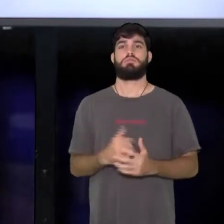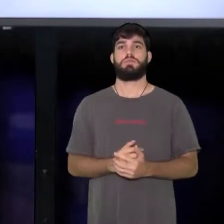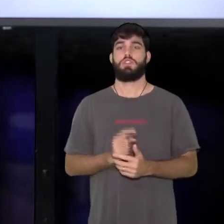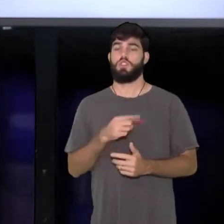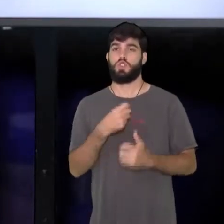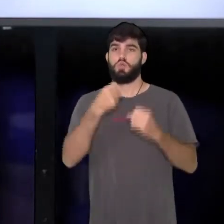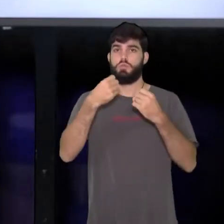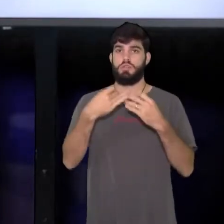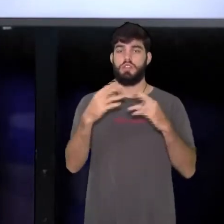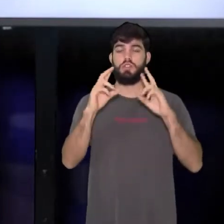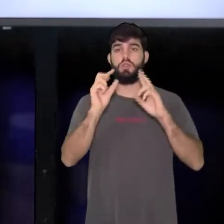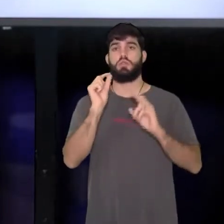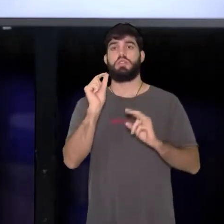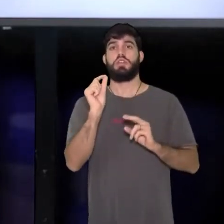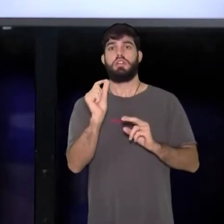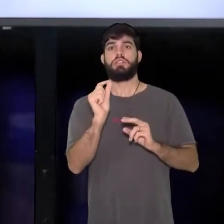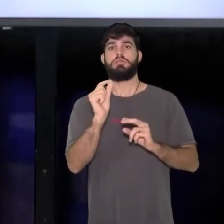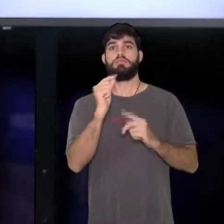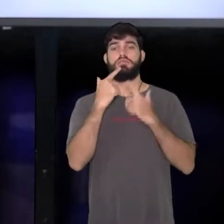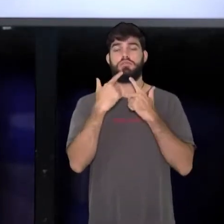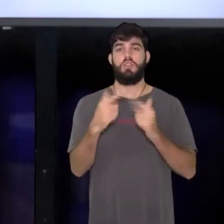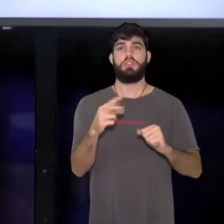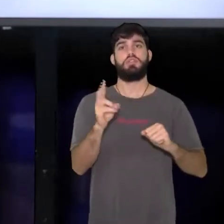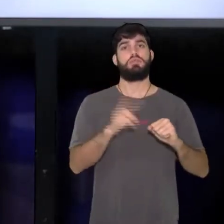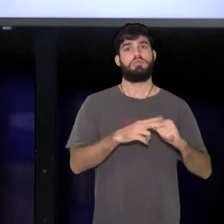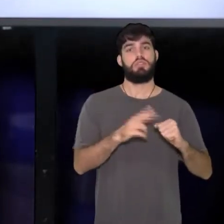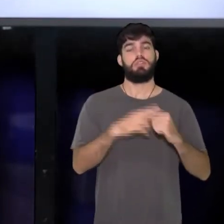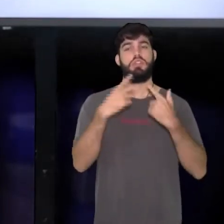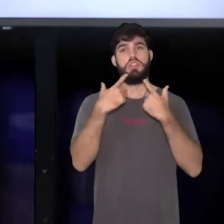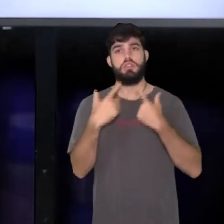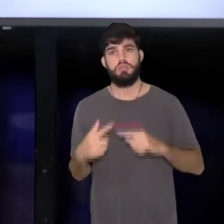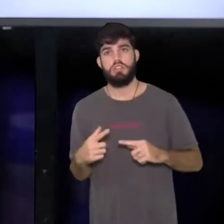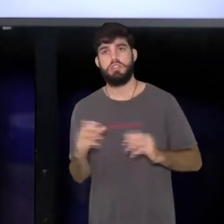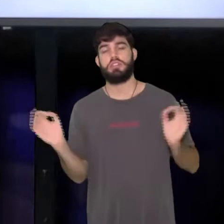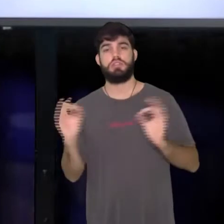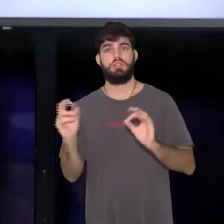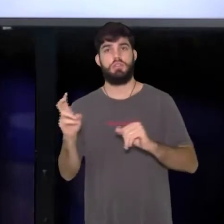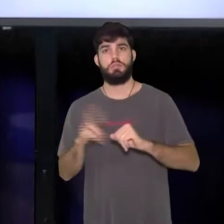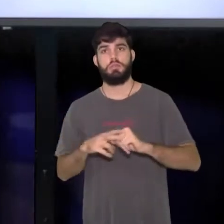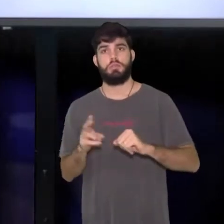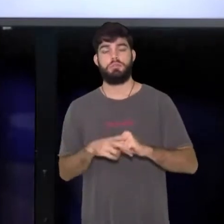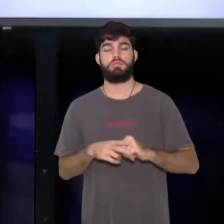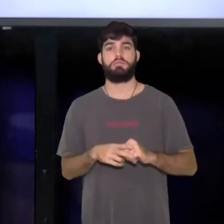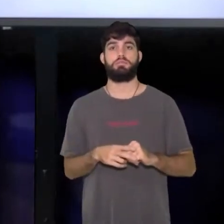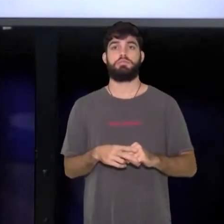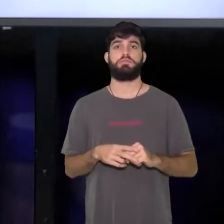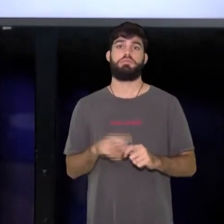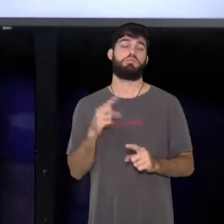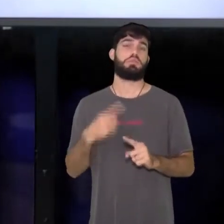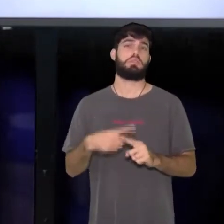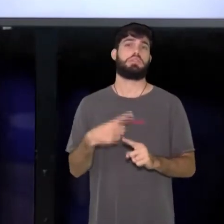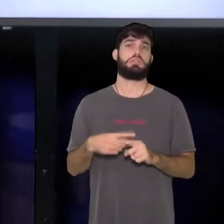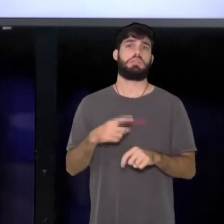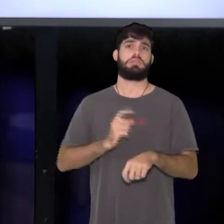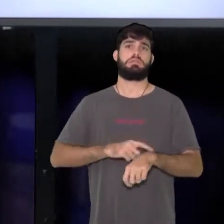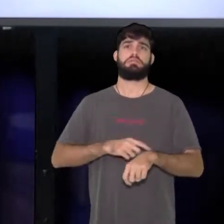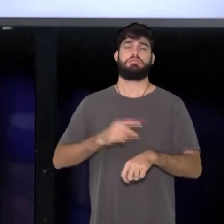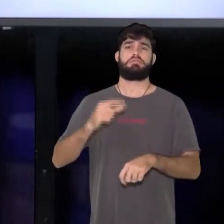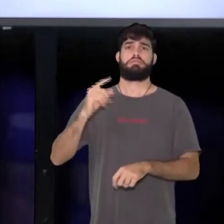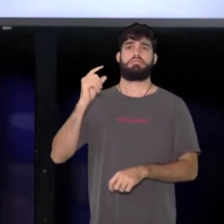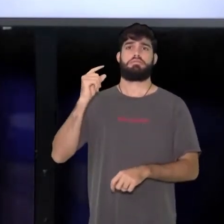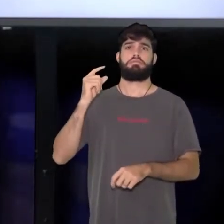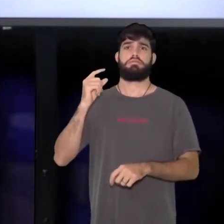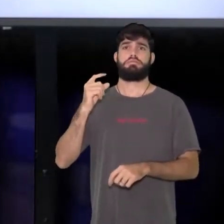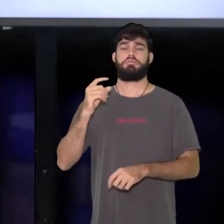linguagem verbal e não verbal, a linguística traz esse conceito hoje porque há algum tempo não se considerava que,